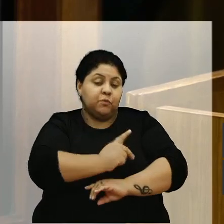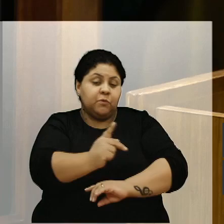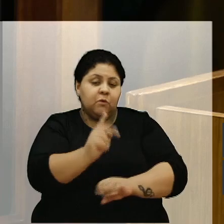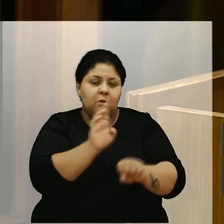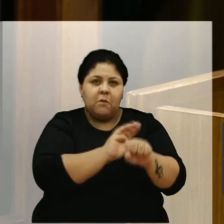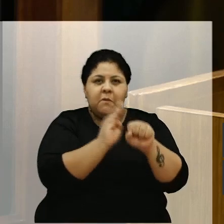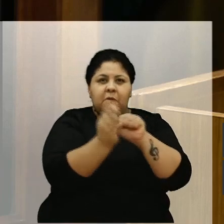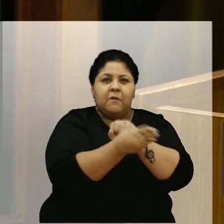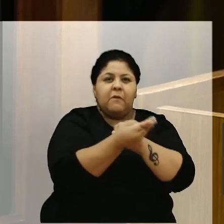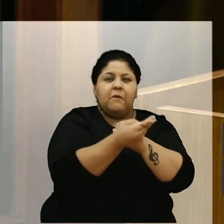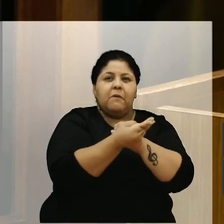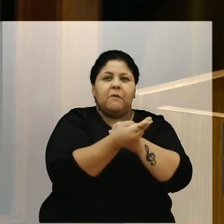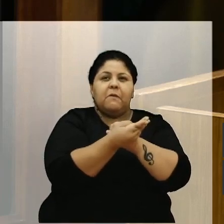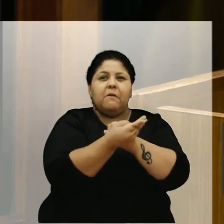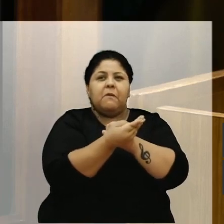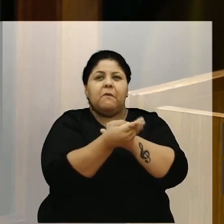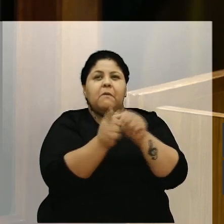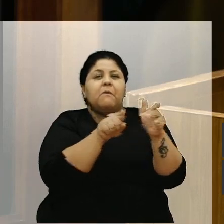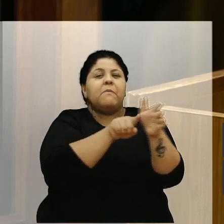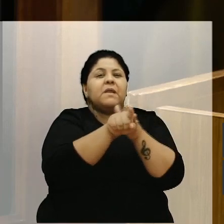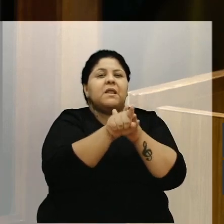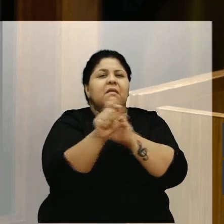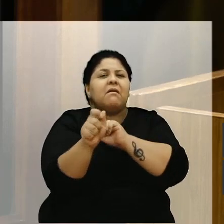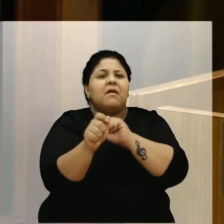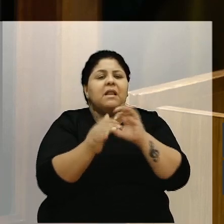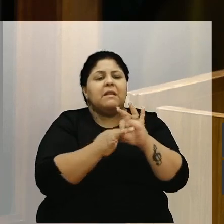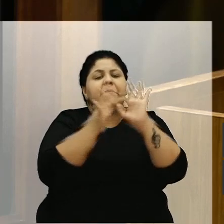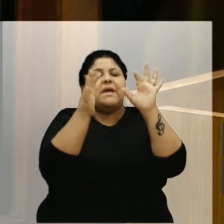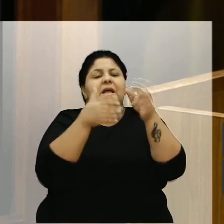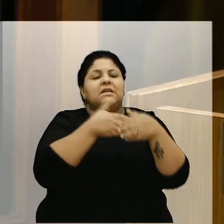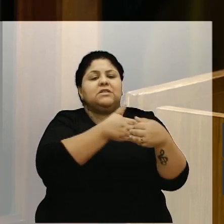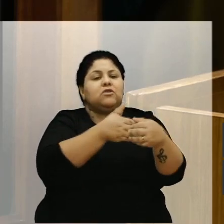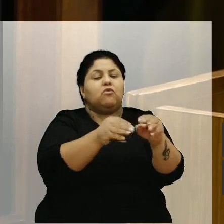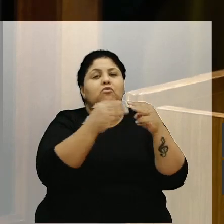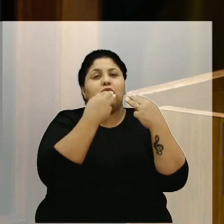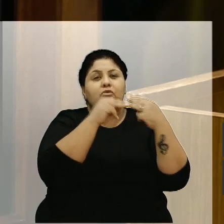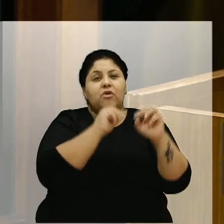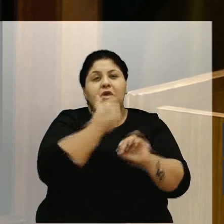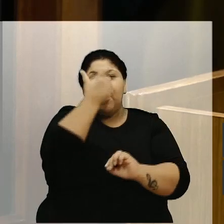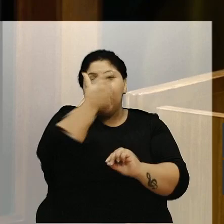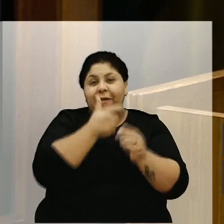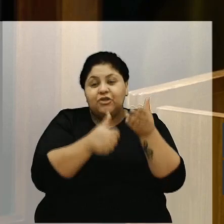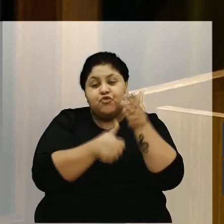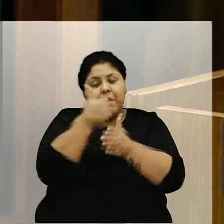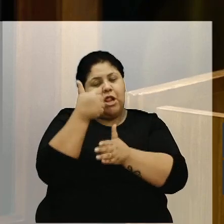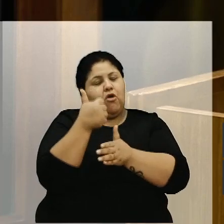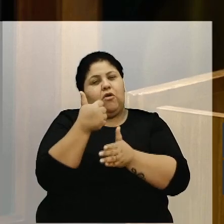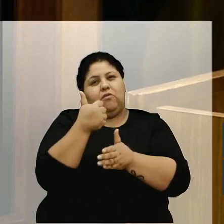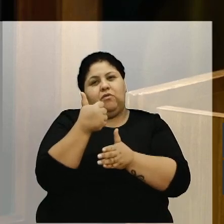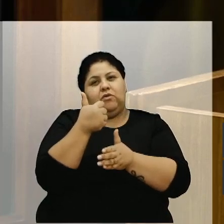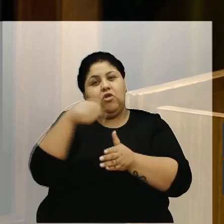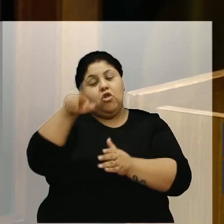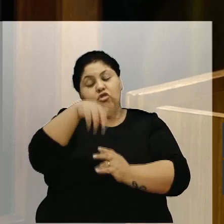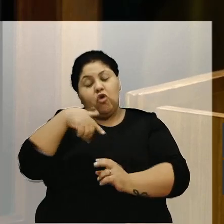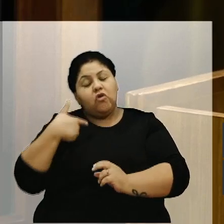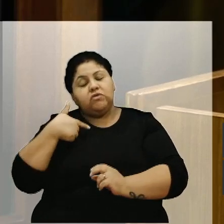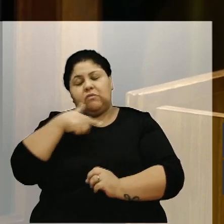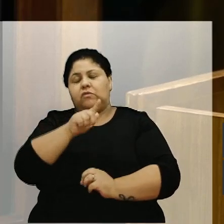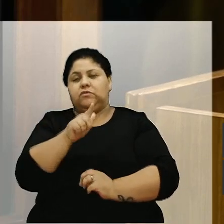bairro e perguntava, deixasse eles acompanhar os caminhões, acho que andaria mais rápido e nós conseguiria